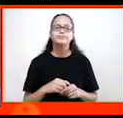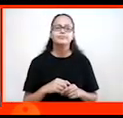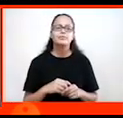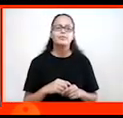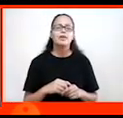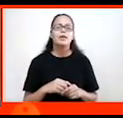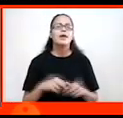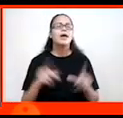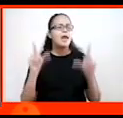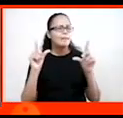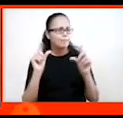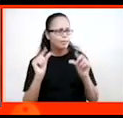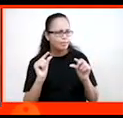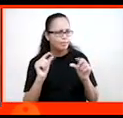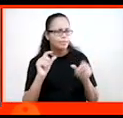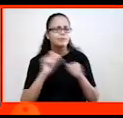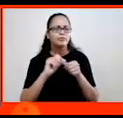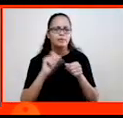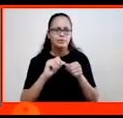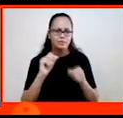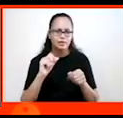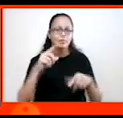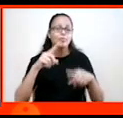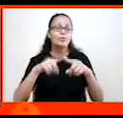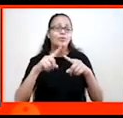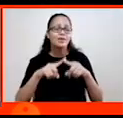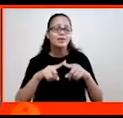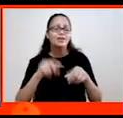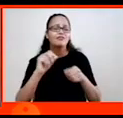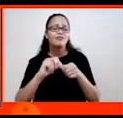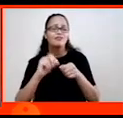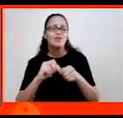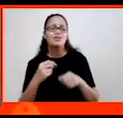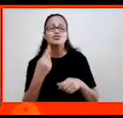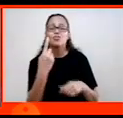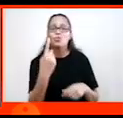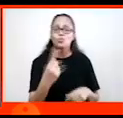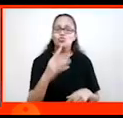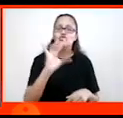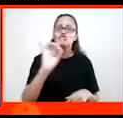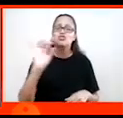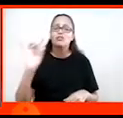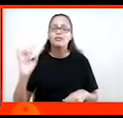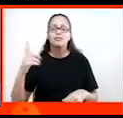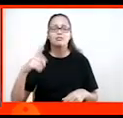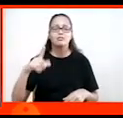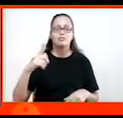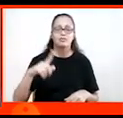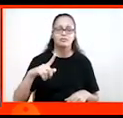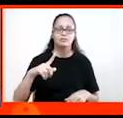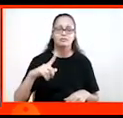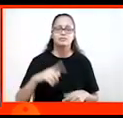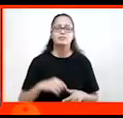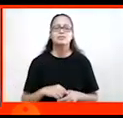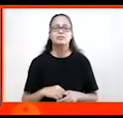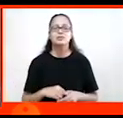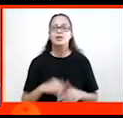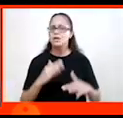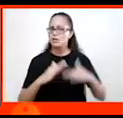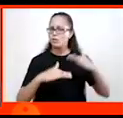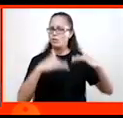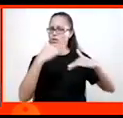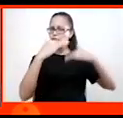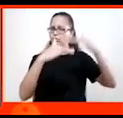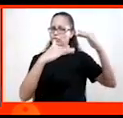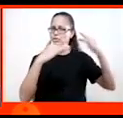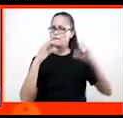porque produz-se um produto por vez, né? Cada pessoa produz um produto por vez. E com a evolução